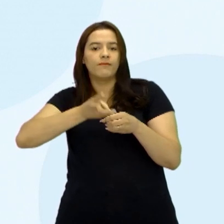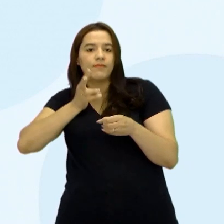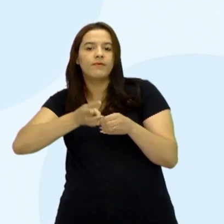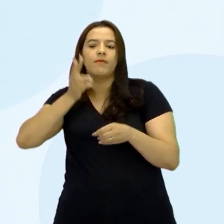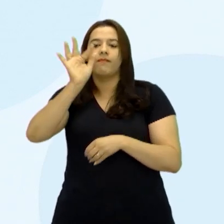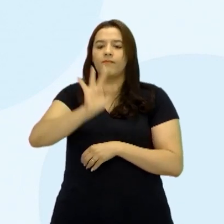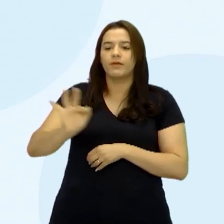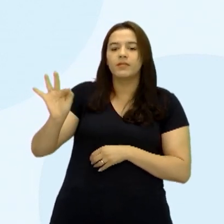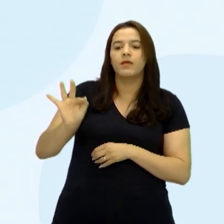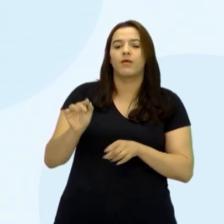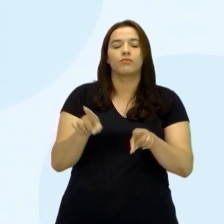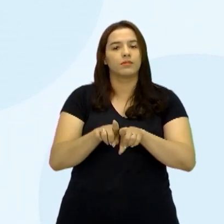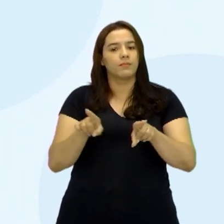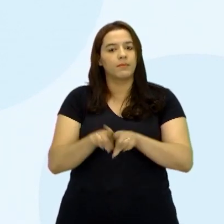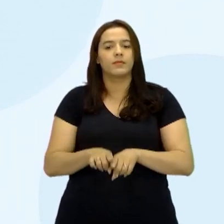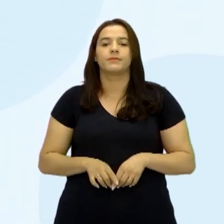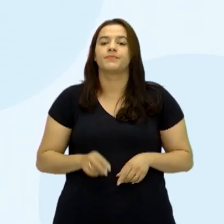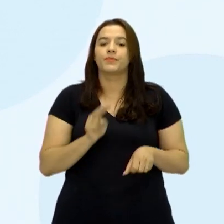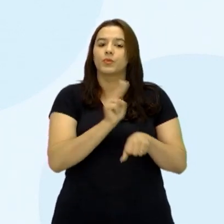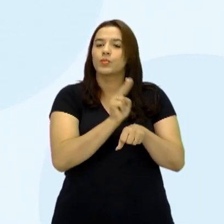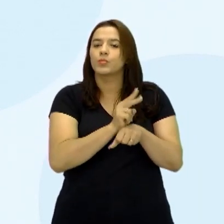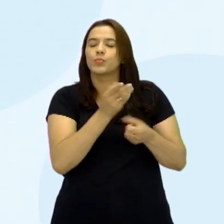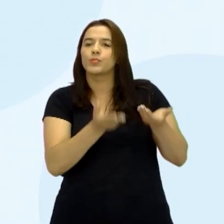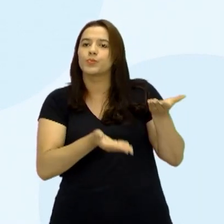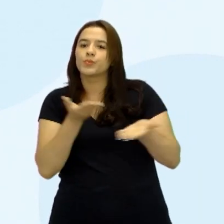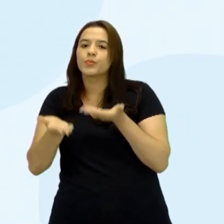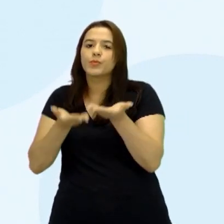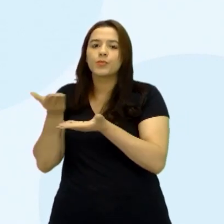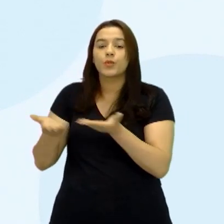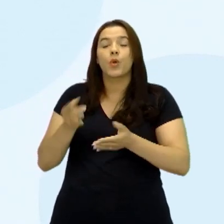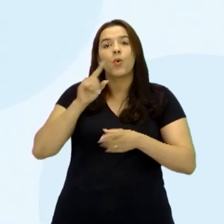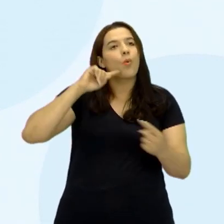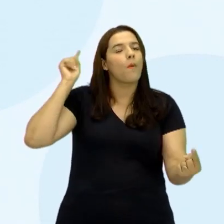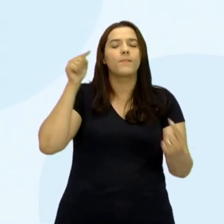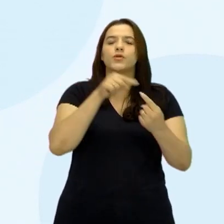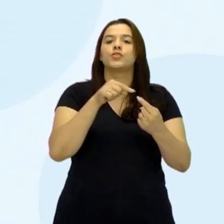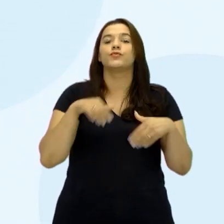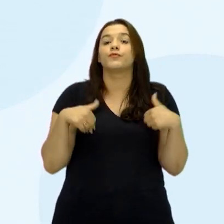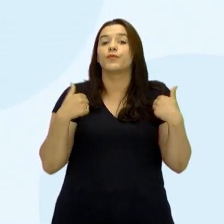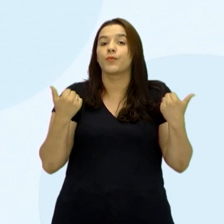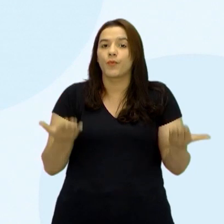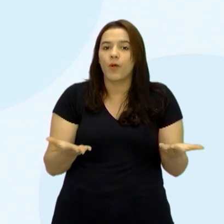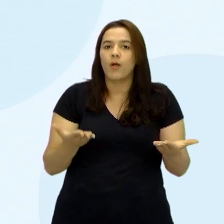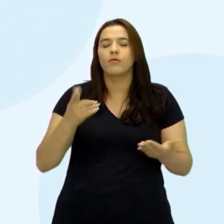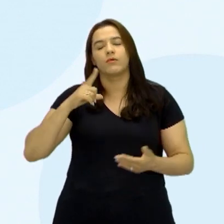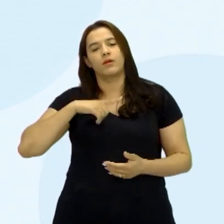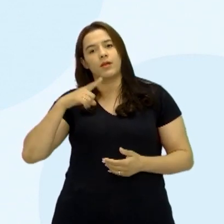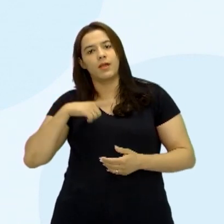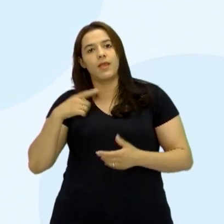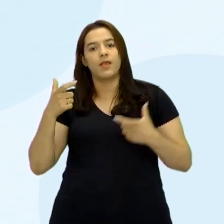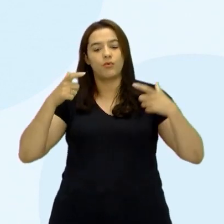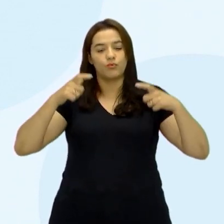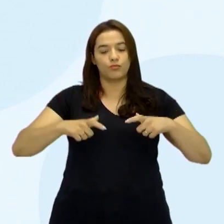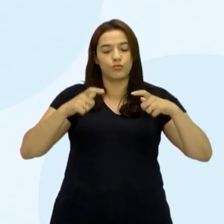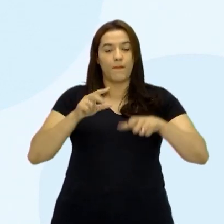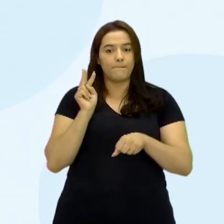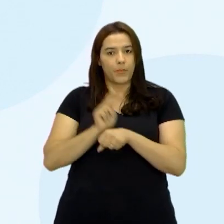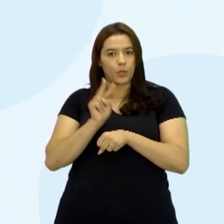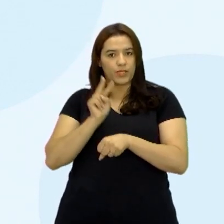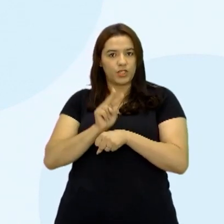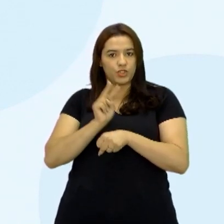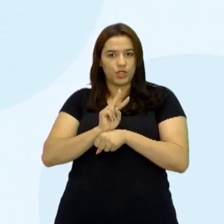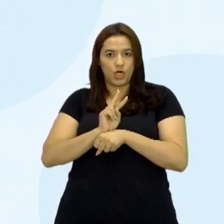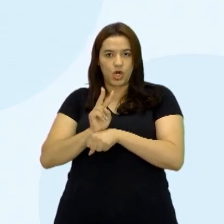12 categorias de unidade de conservação, cujos objetivos específicos se diferenciam quanto à forma de proteção